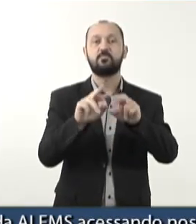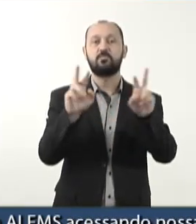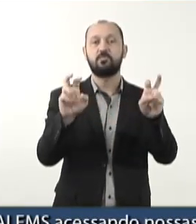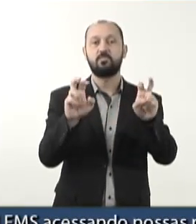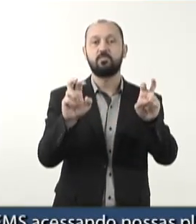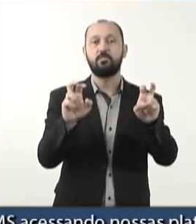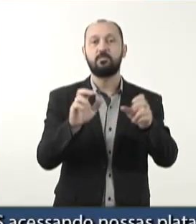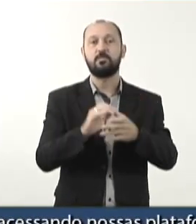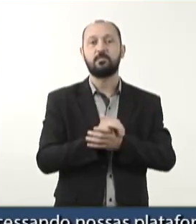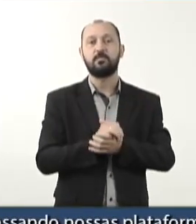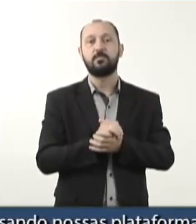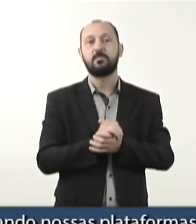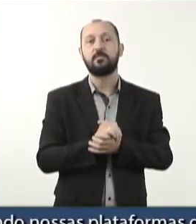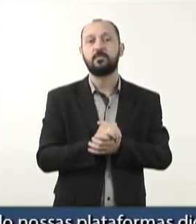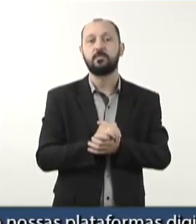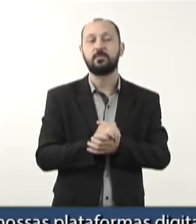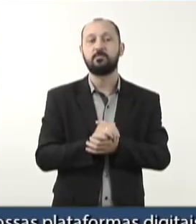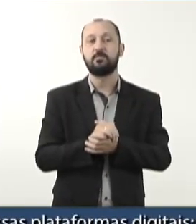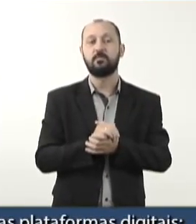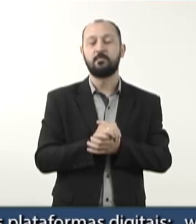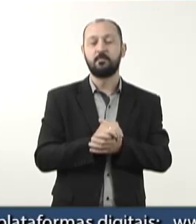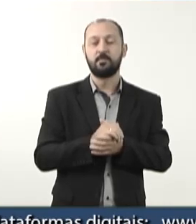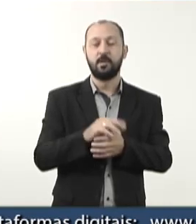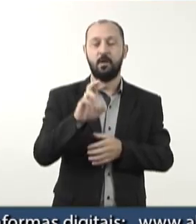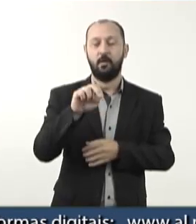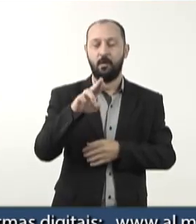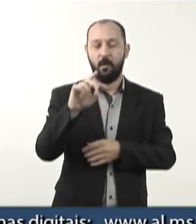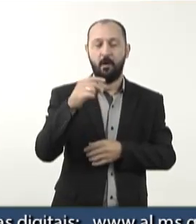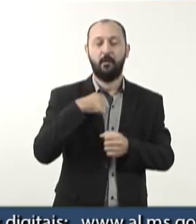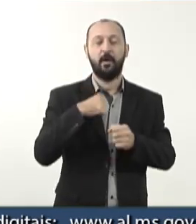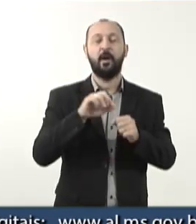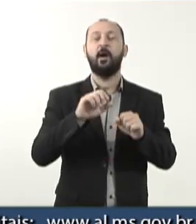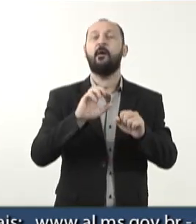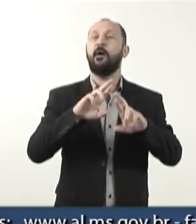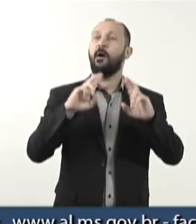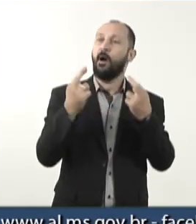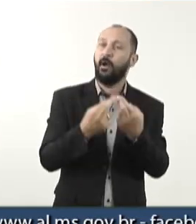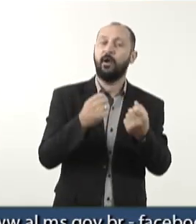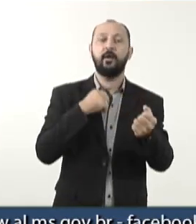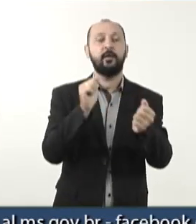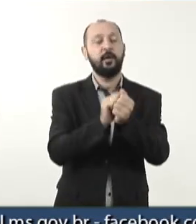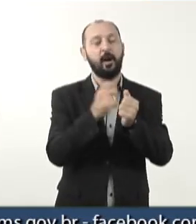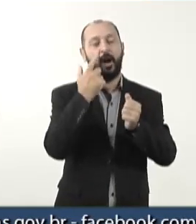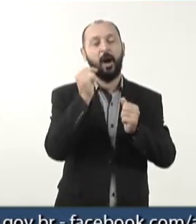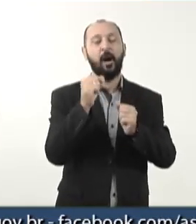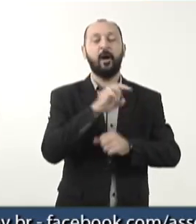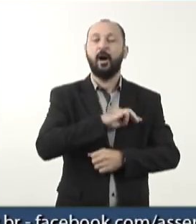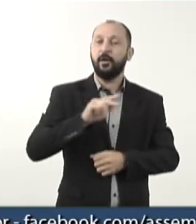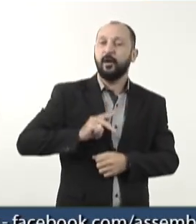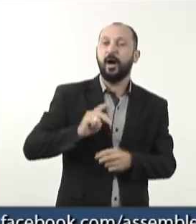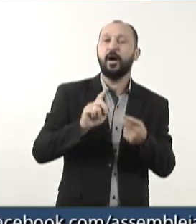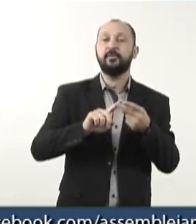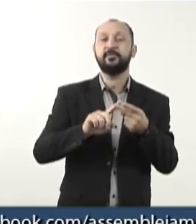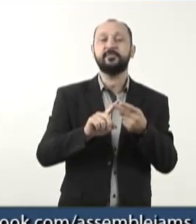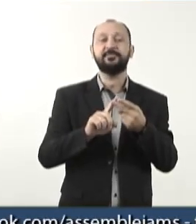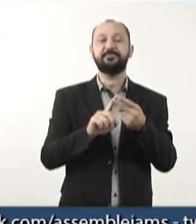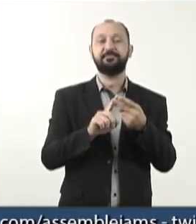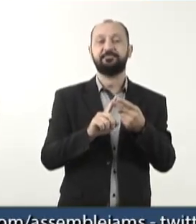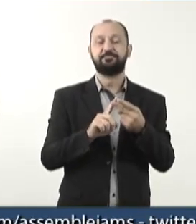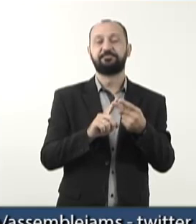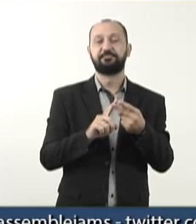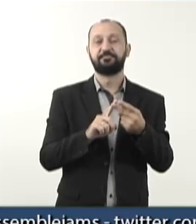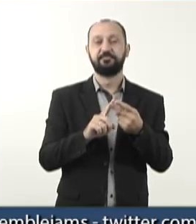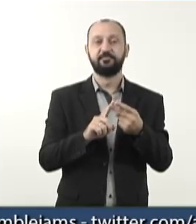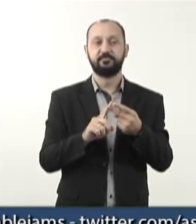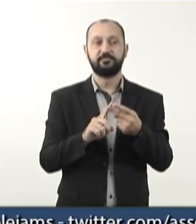assunto, o doutor Renato Marcílio disse que fez várias reuniões, inclusive com o Ministério Público,